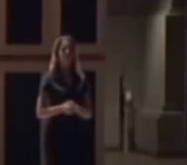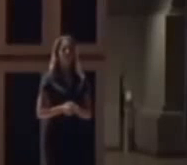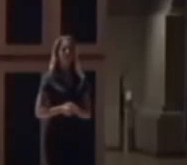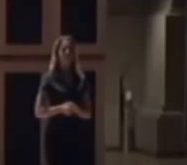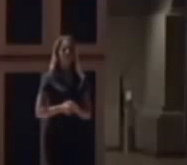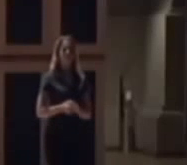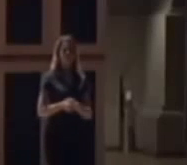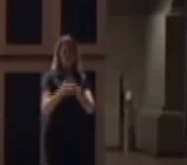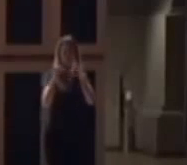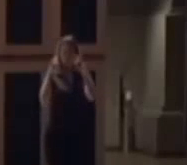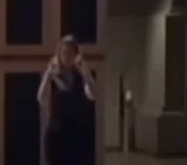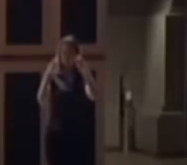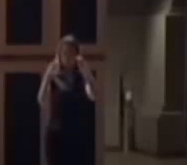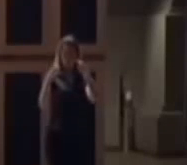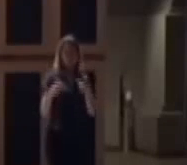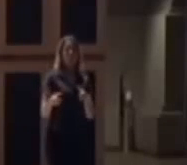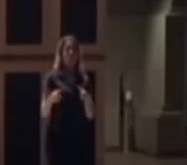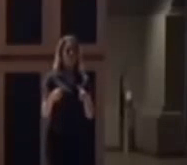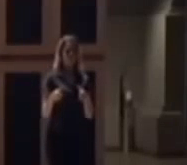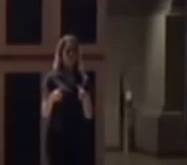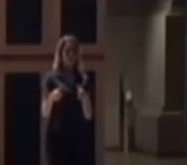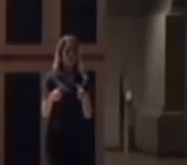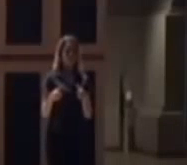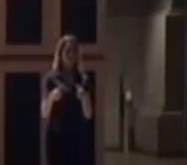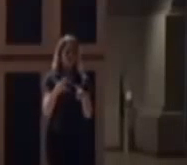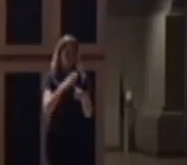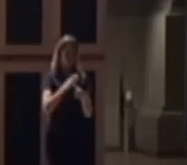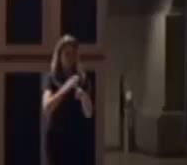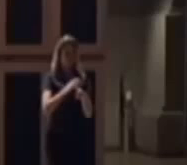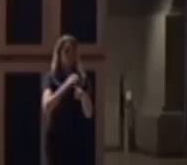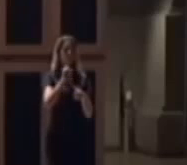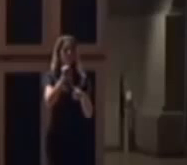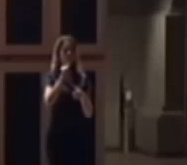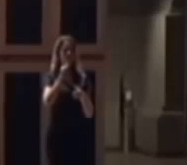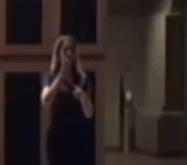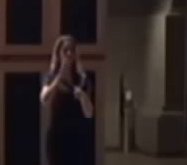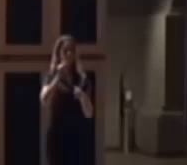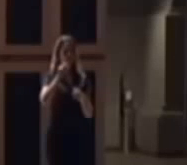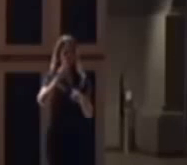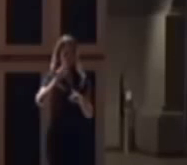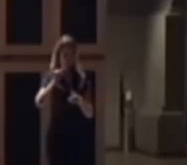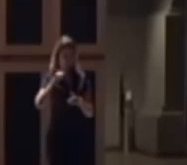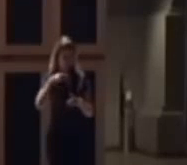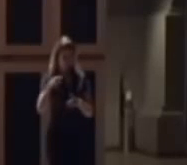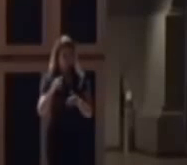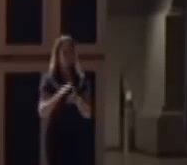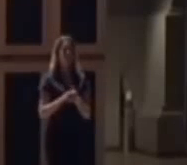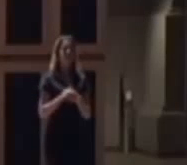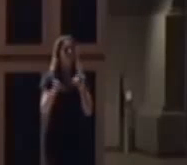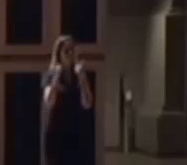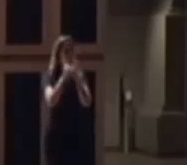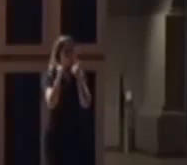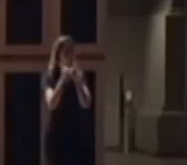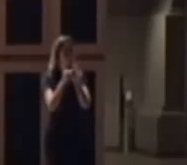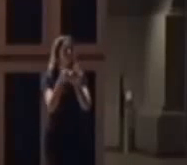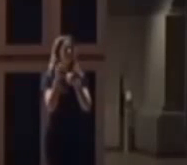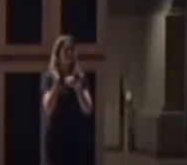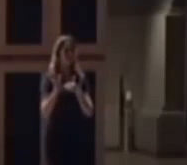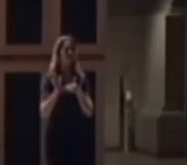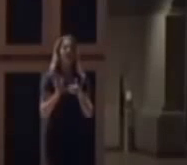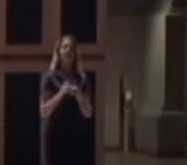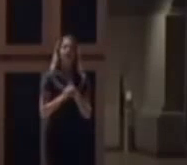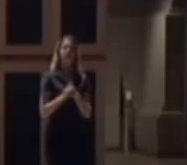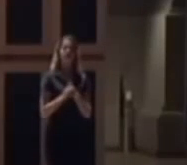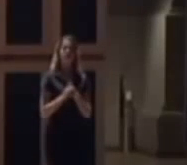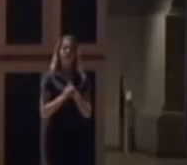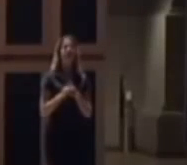galpões hoje que ficam numa cidade que se chama Sabará, uma cidade ao lado de Belo Horizonte. E o CTP está